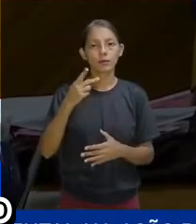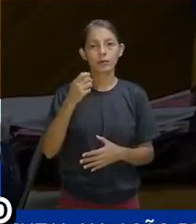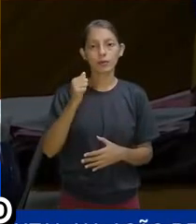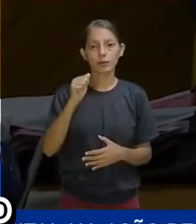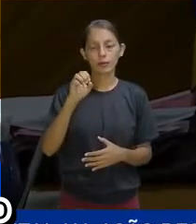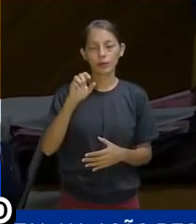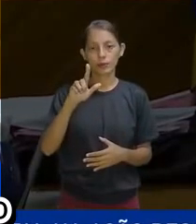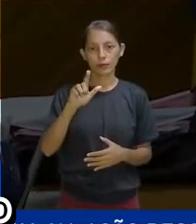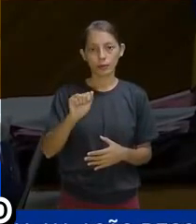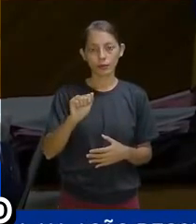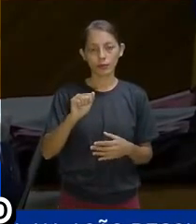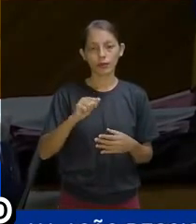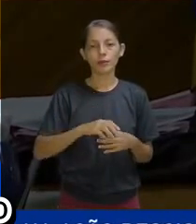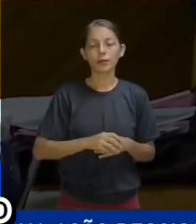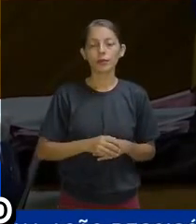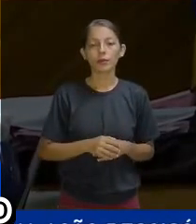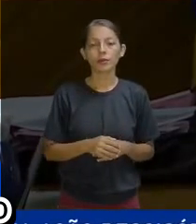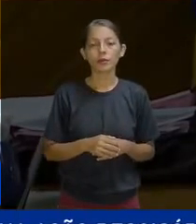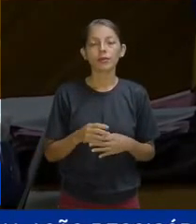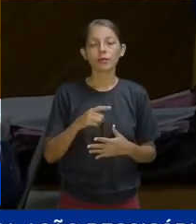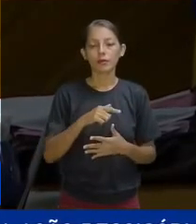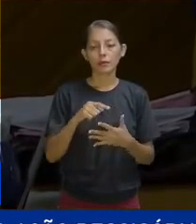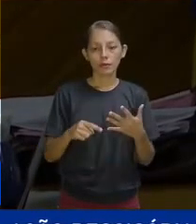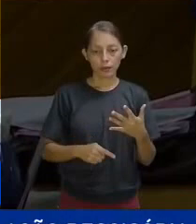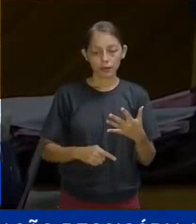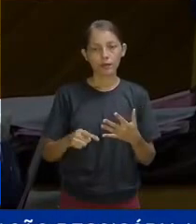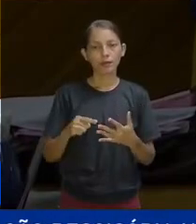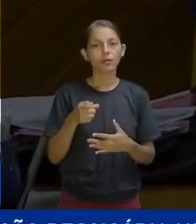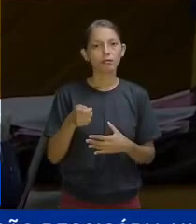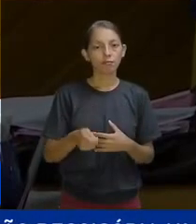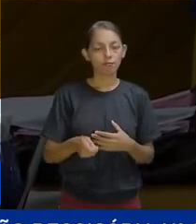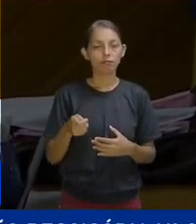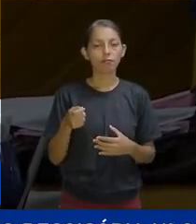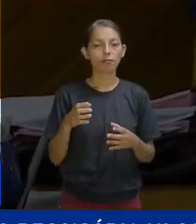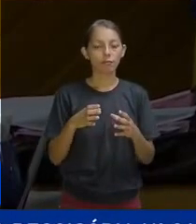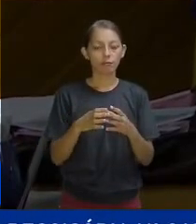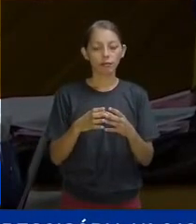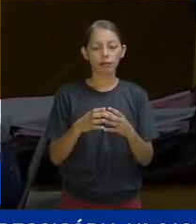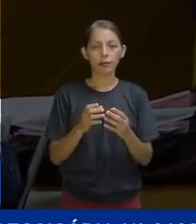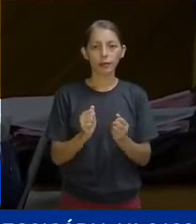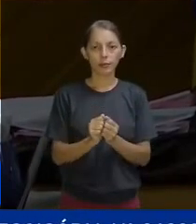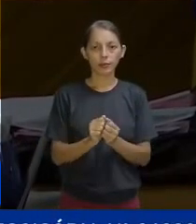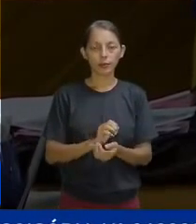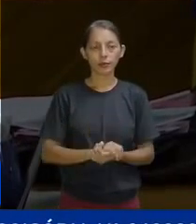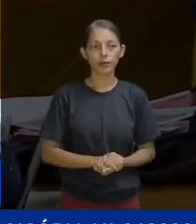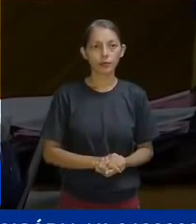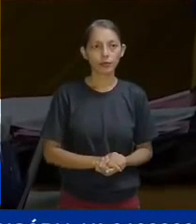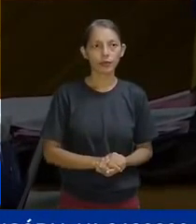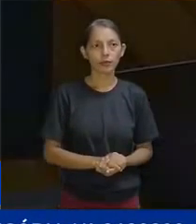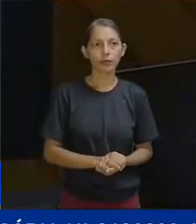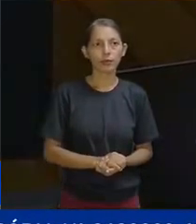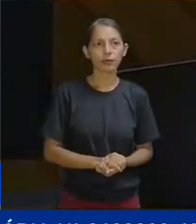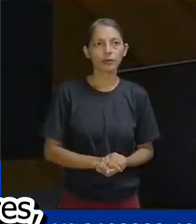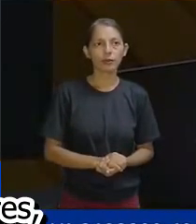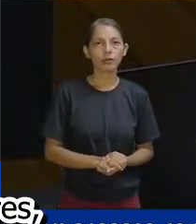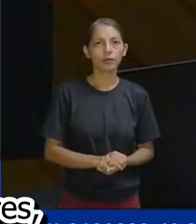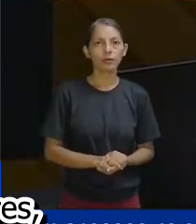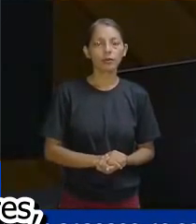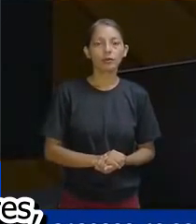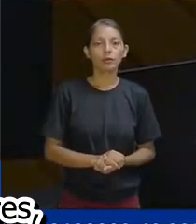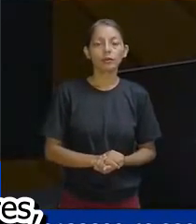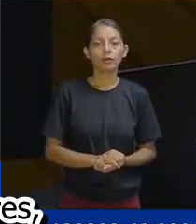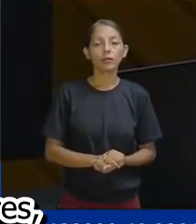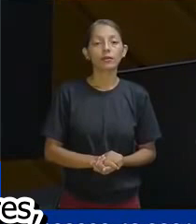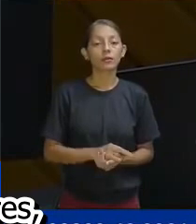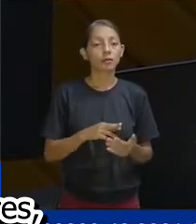os vogais, Rivaldo Valente, Carmo Antônio, Anselmo Gonçalves, Paulo Madeira, Tina Souza e João Lages. Relatora, com a palavra. Excelentíssimo